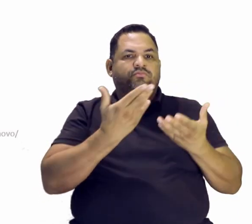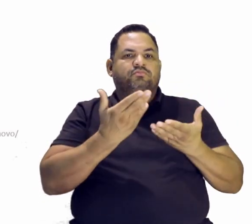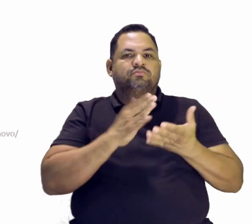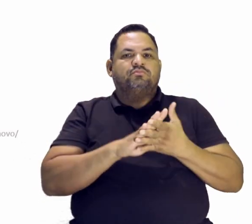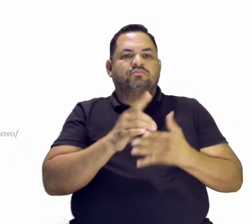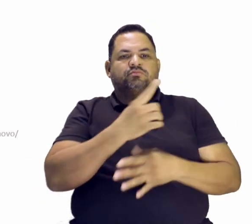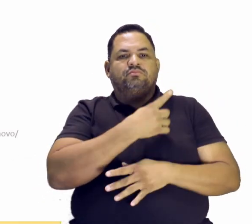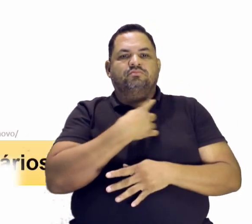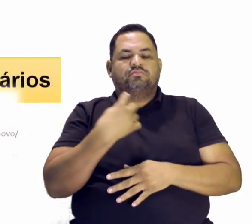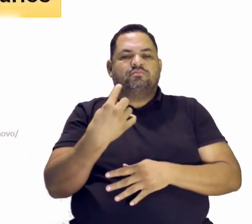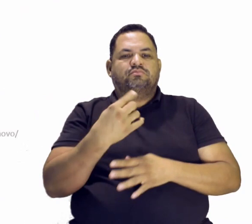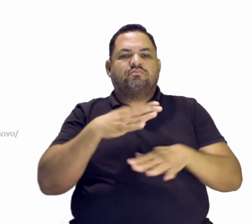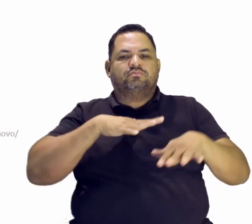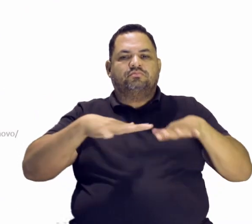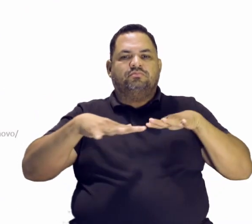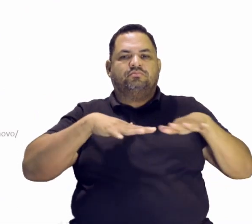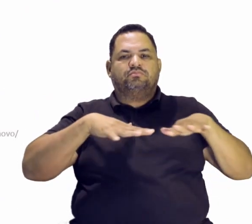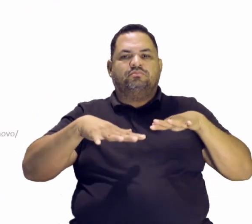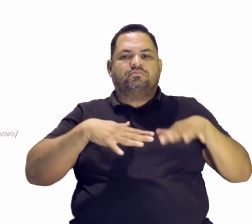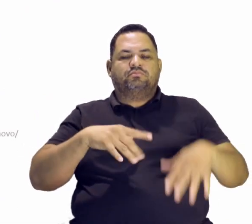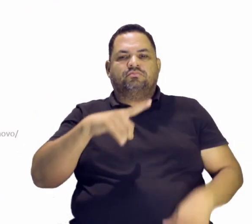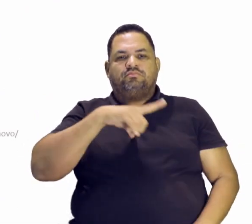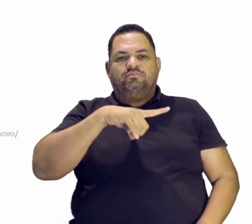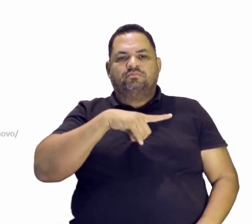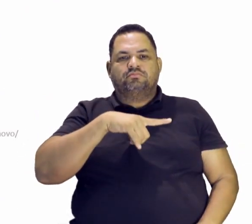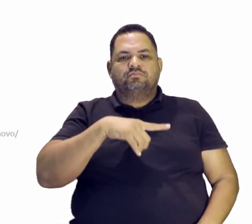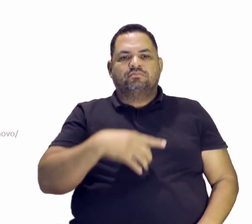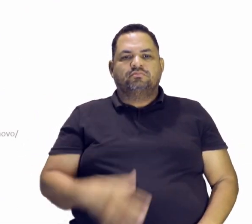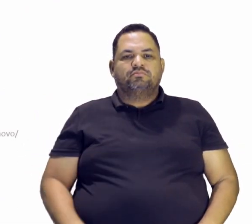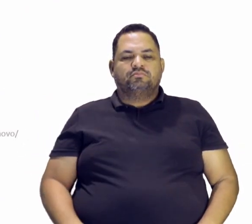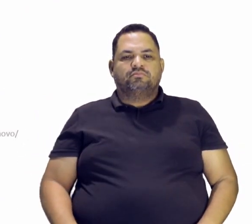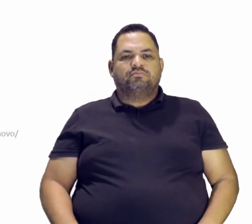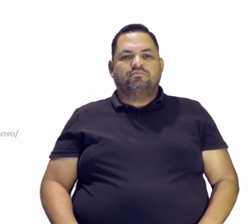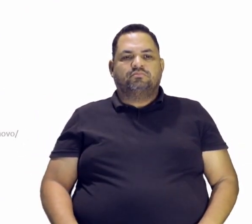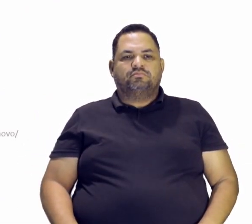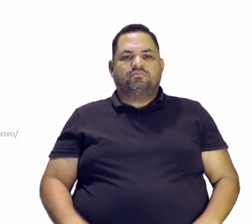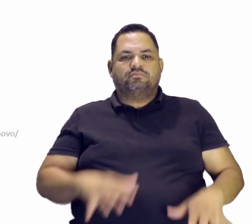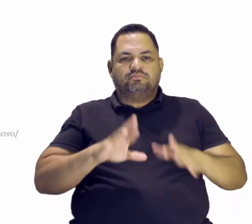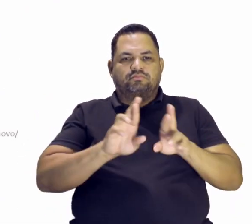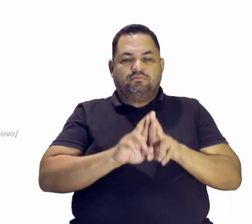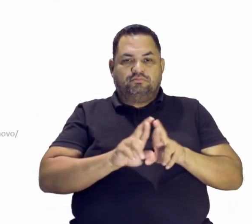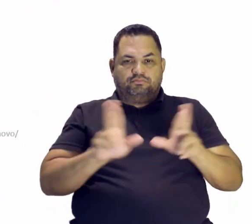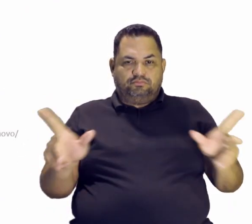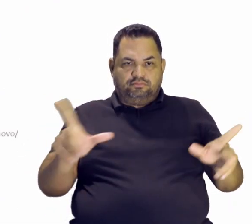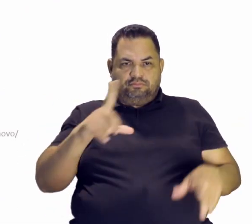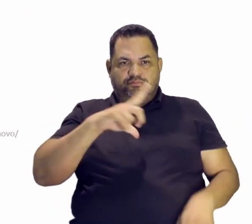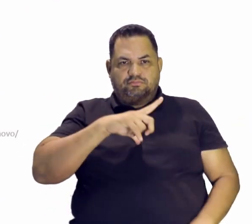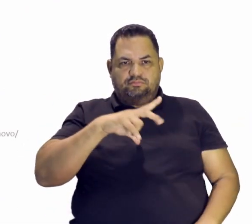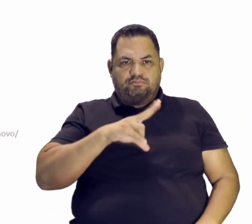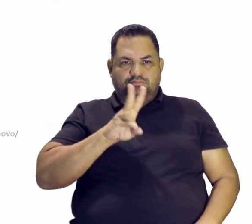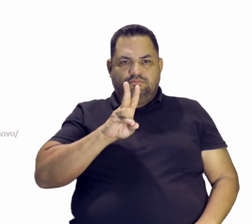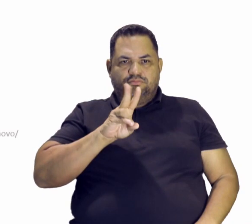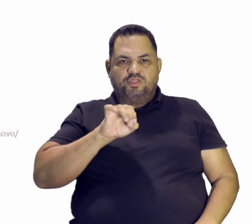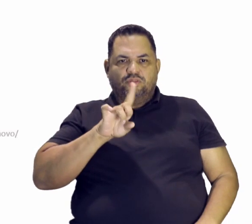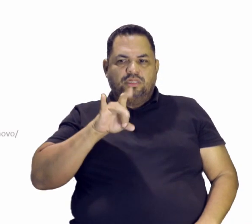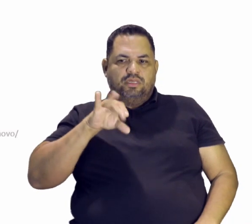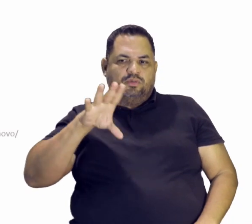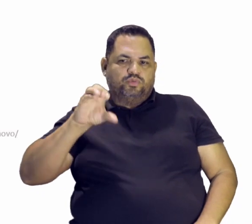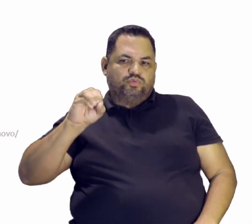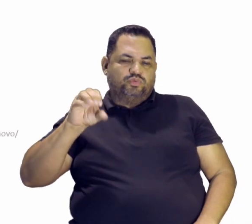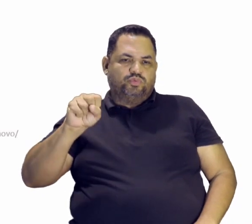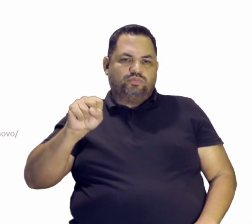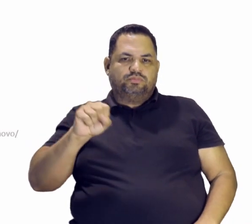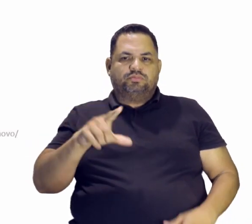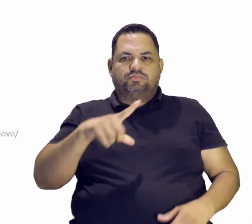nossos movimentos. E aí nós temos dois movimentos distintos, né, que se complementam. Nós temos aqui os movimentos voluntários e